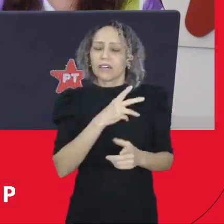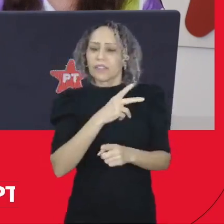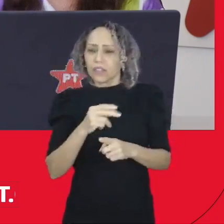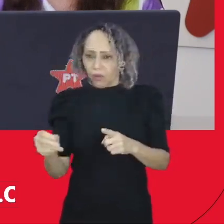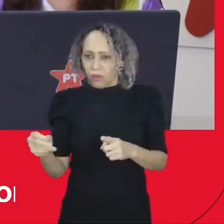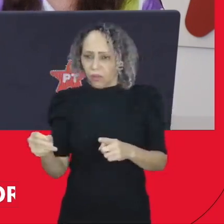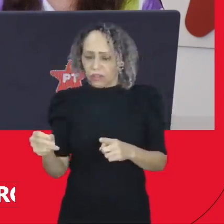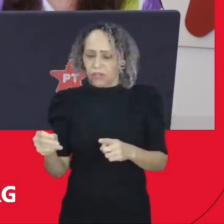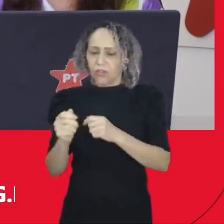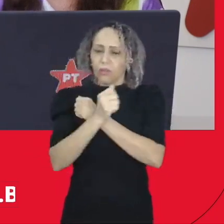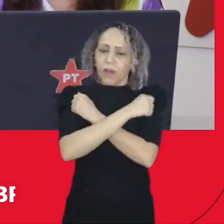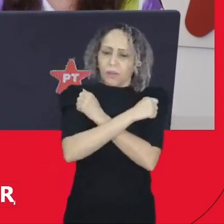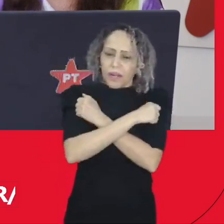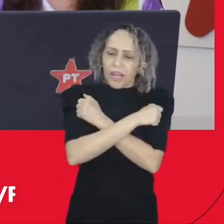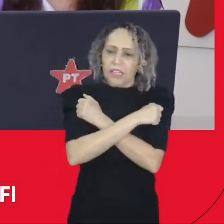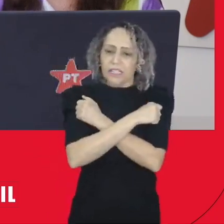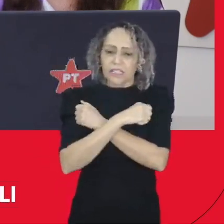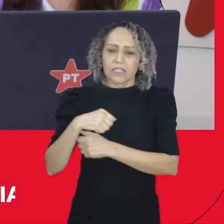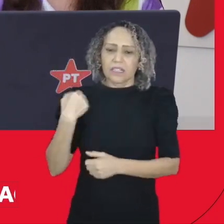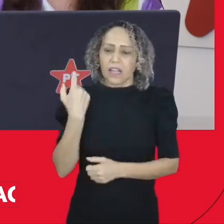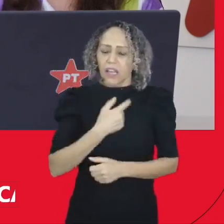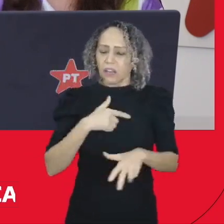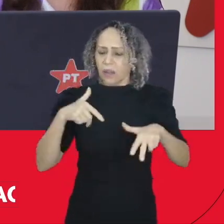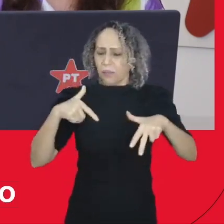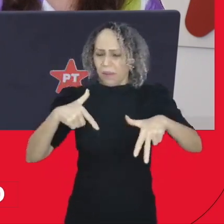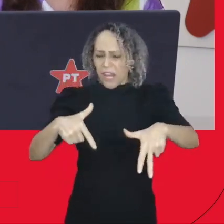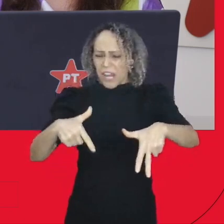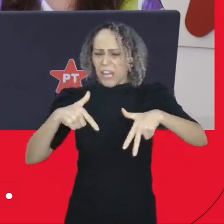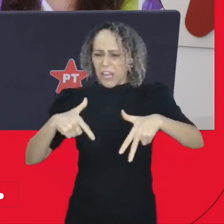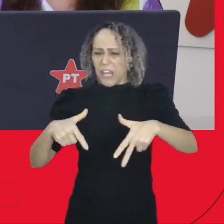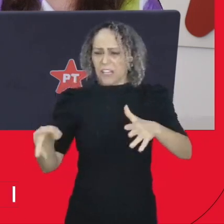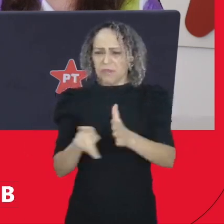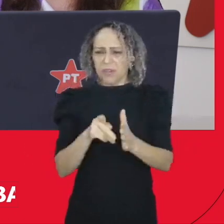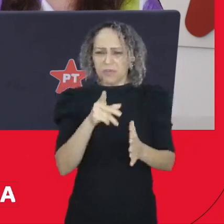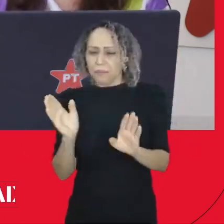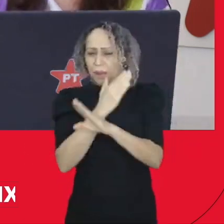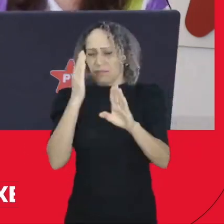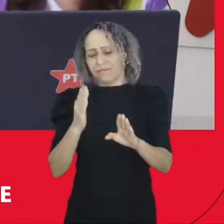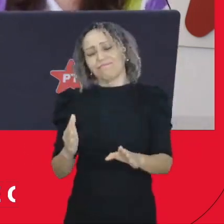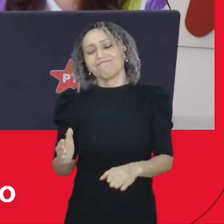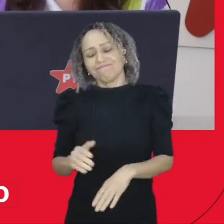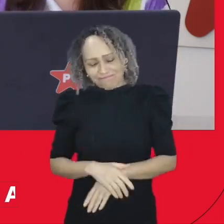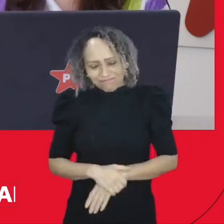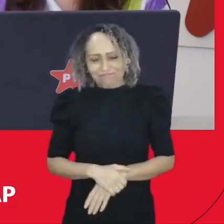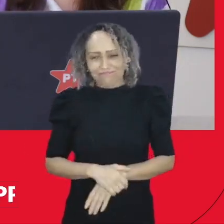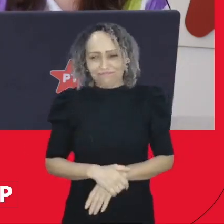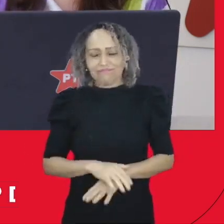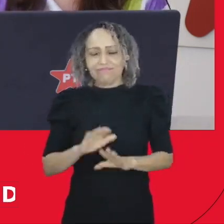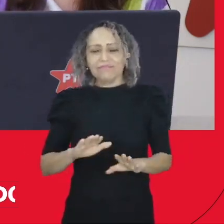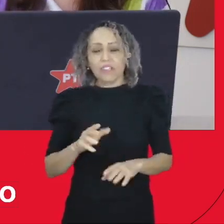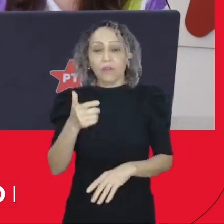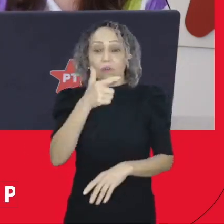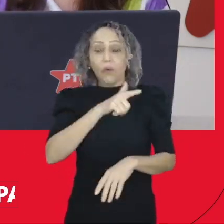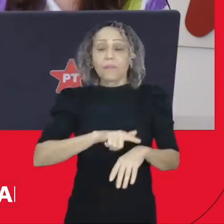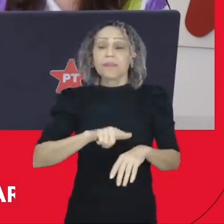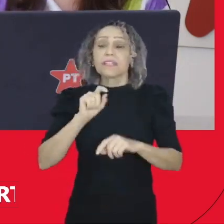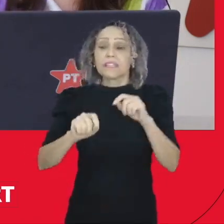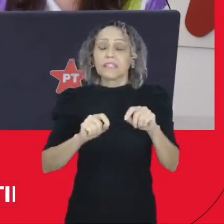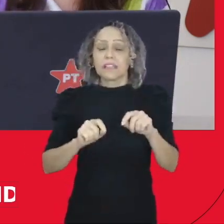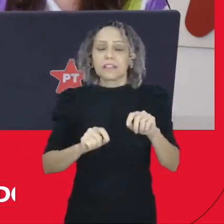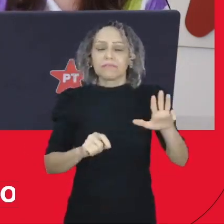é o candidato do Lula ao governo do Rio Grande do Sul. Obrigada, candidato, pela sua participação aqui com a gente. Desejo uma ótima